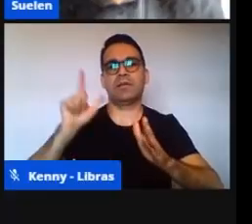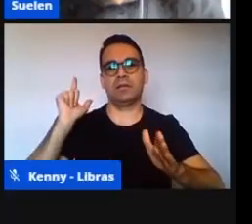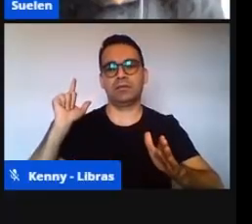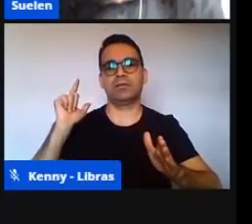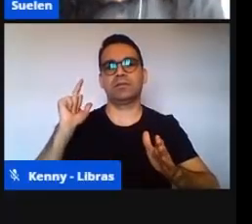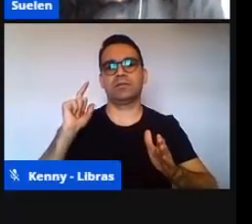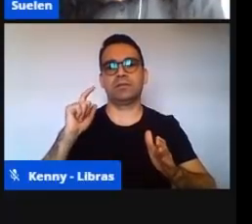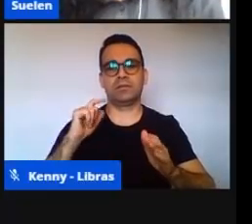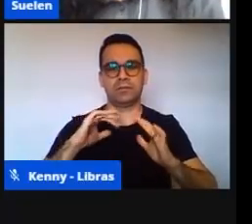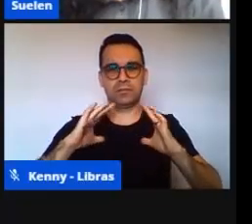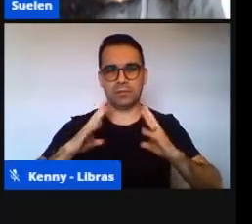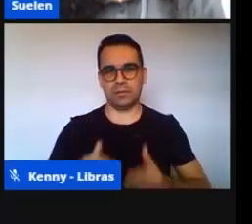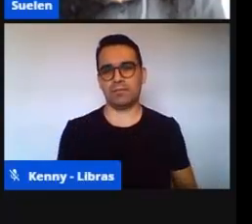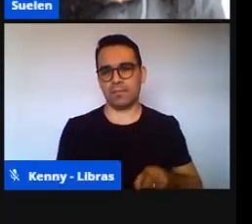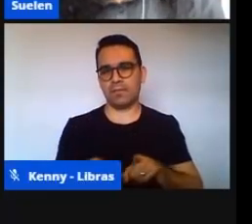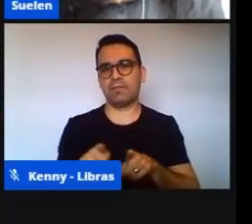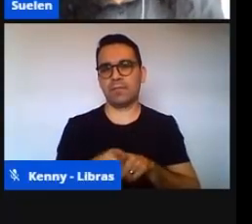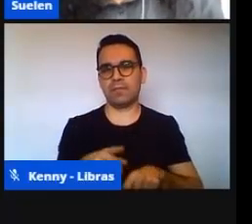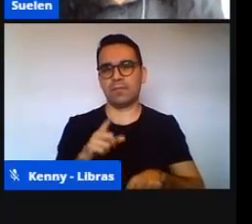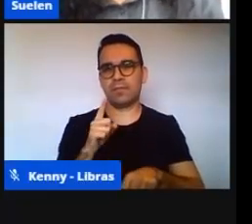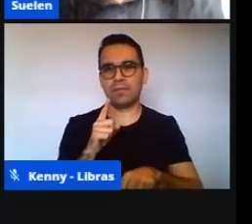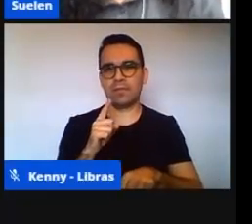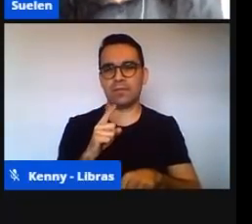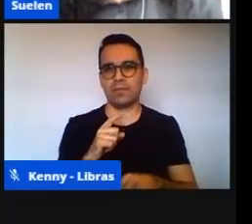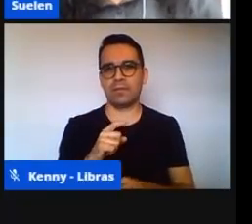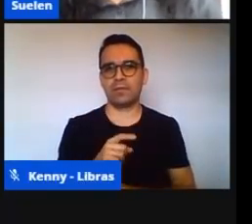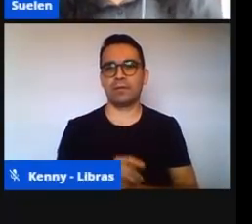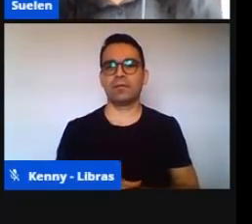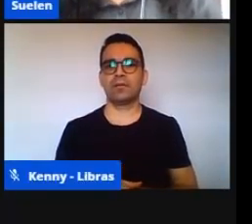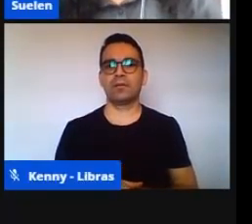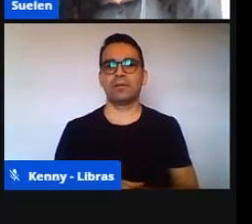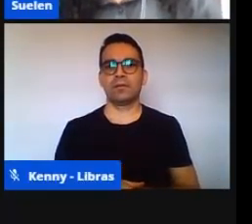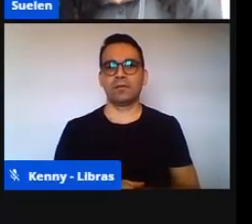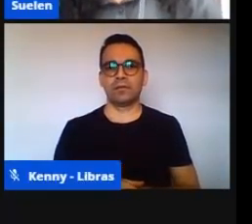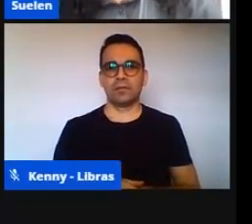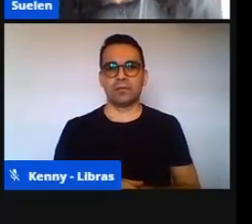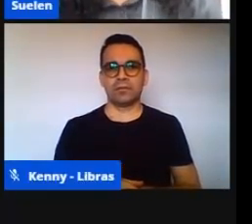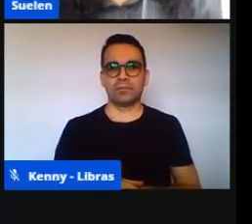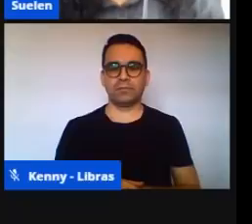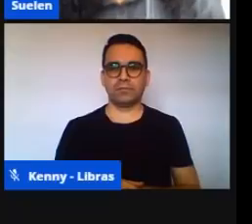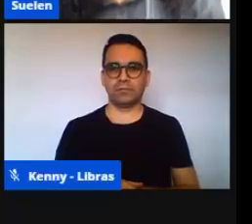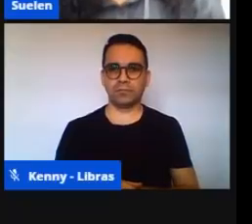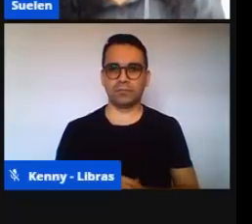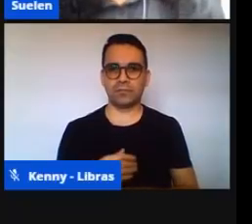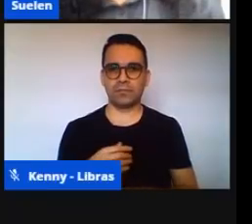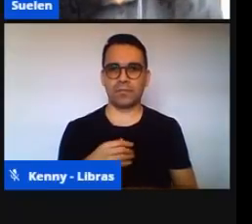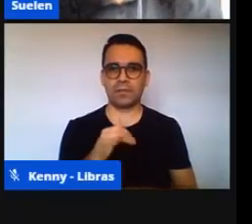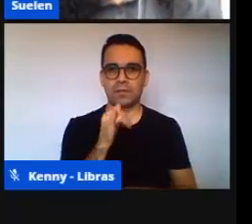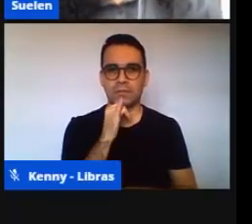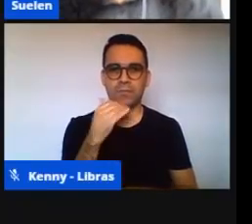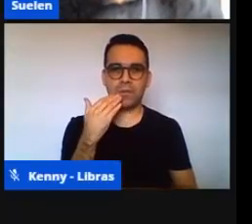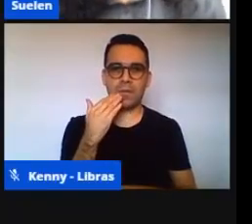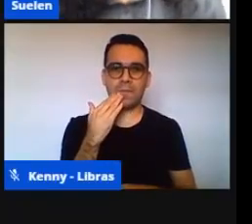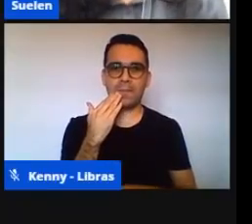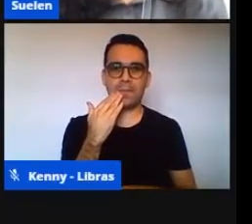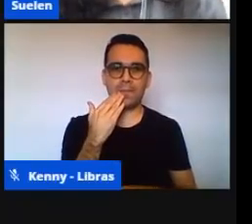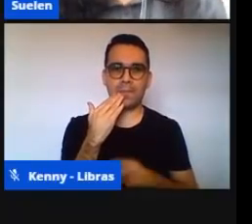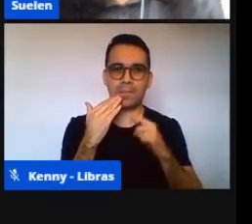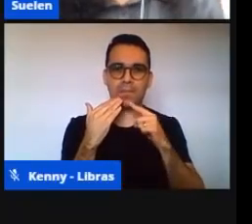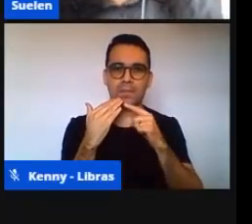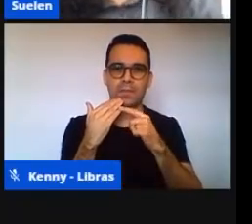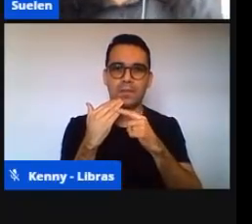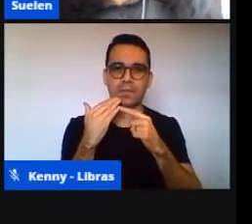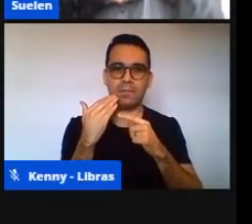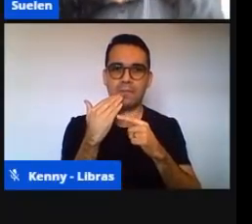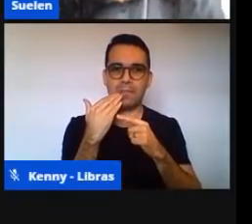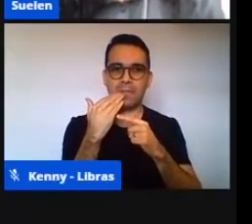boca, ou tossir, ou apanhar objetos no chão. Antes ou após tocar na máscara e